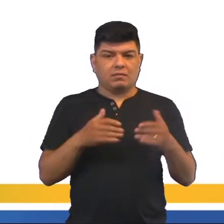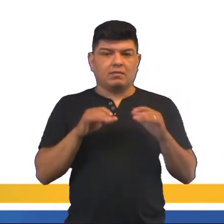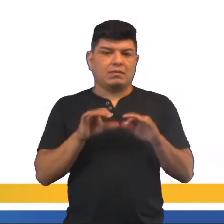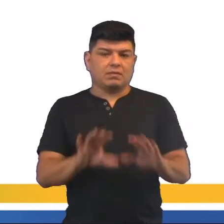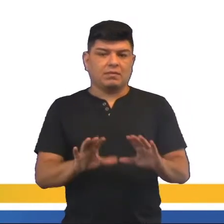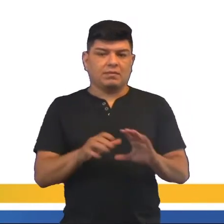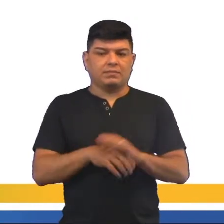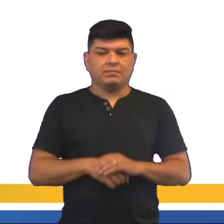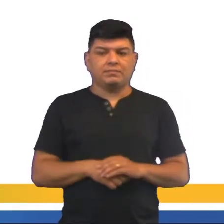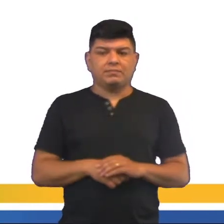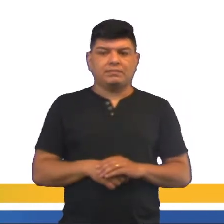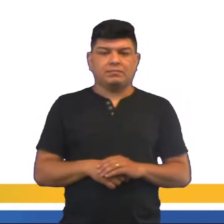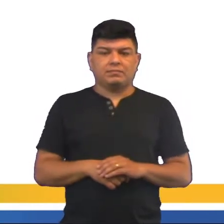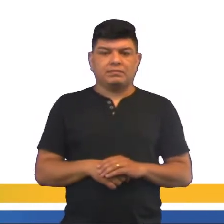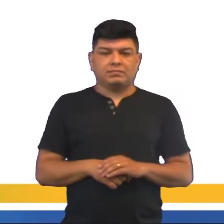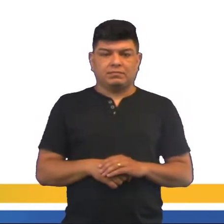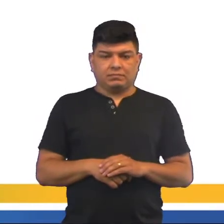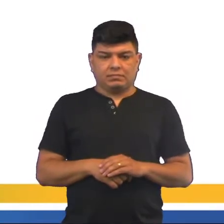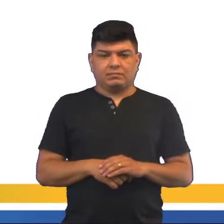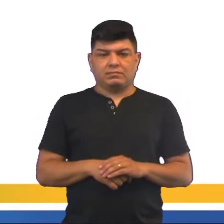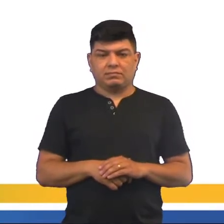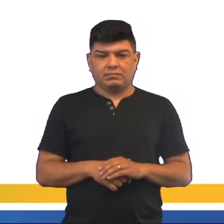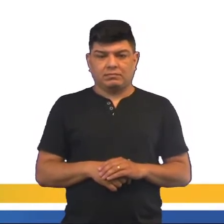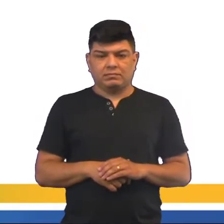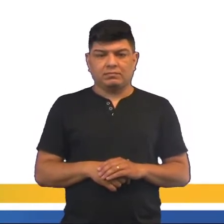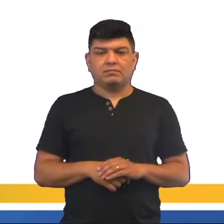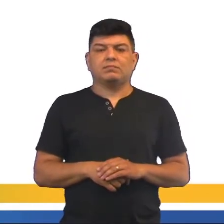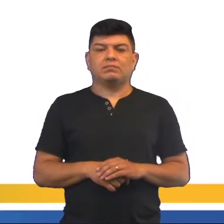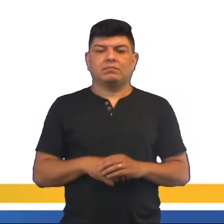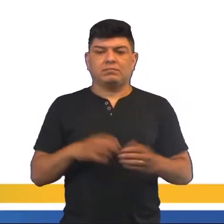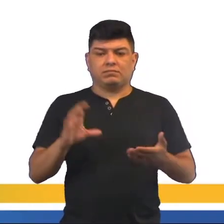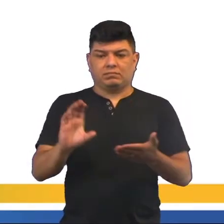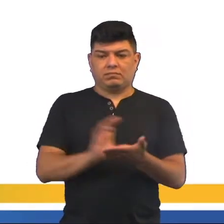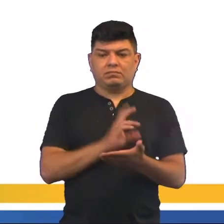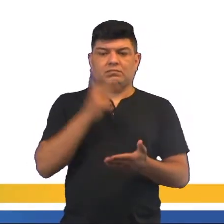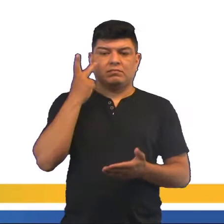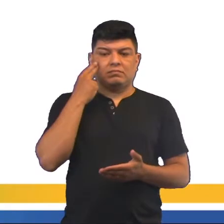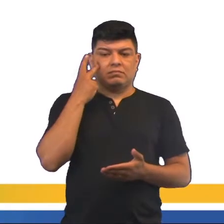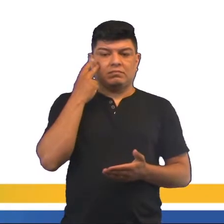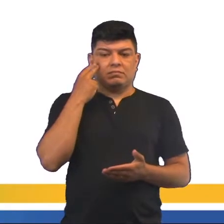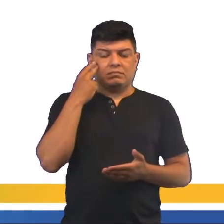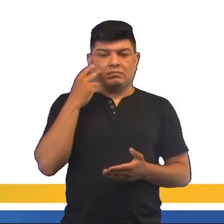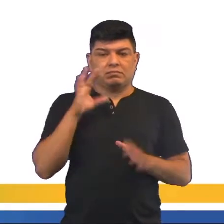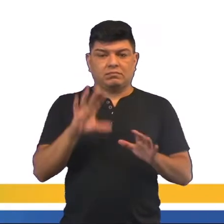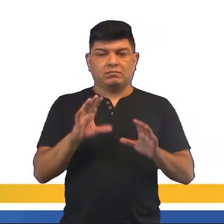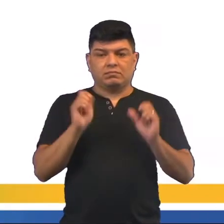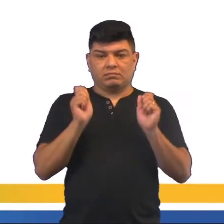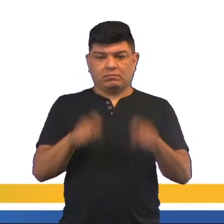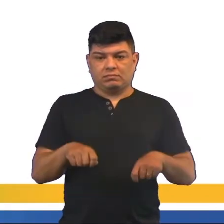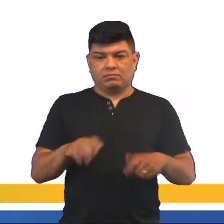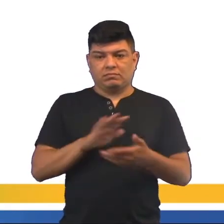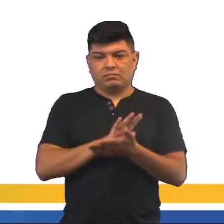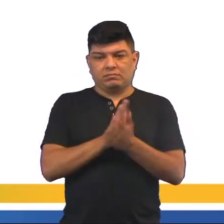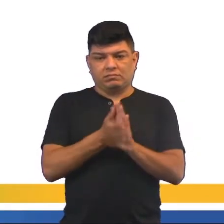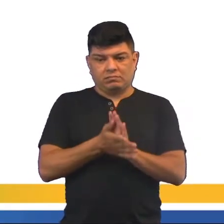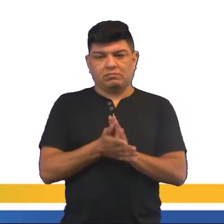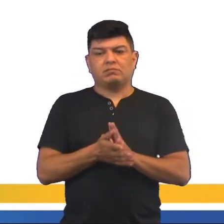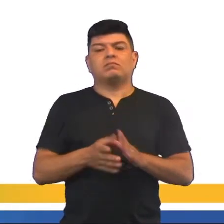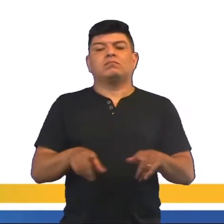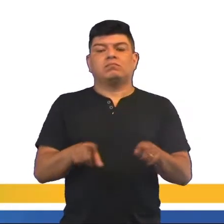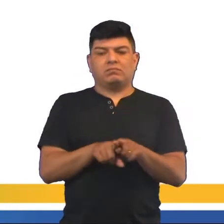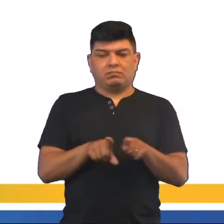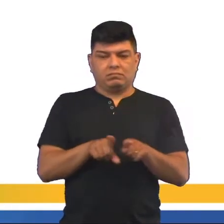forma, essa exploração predatória dos recursos naturais tem uma capacidade de destruição